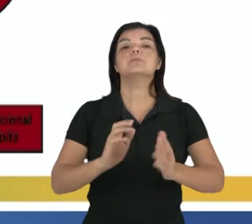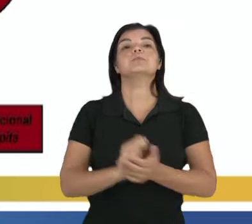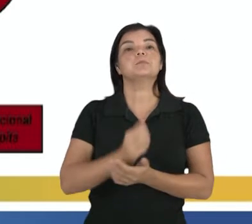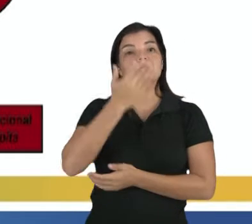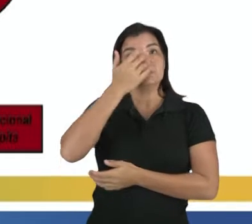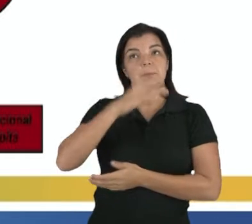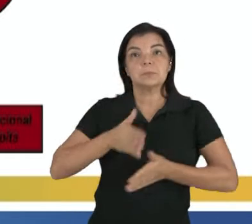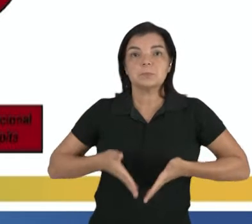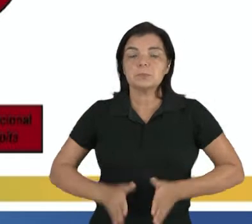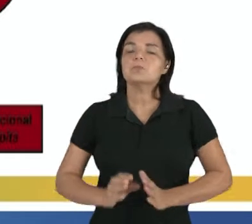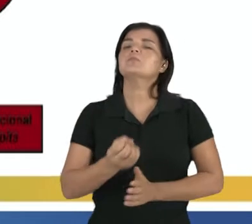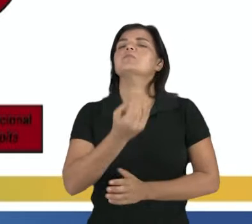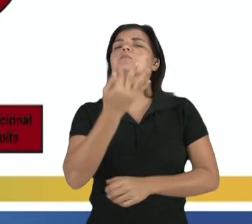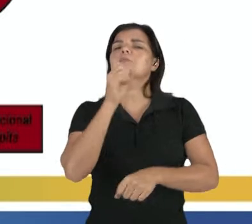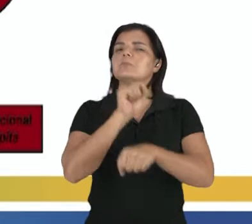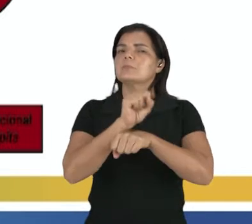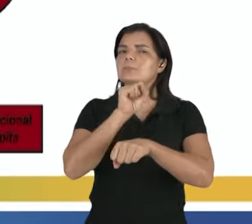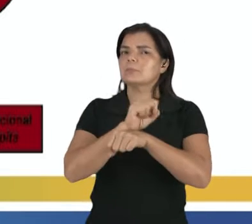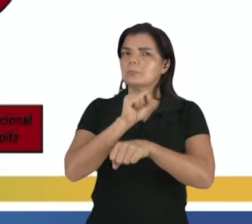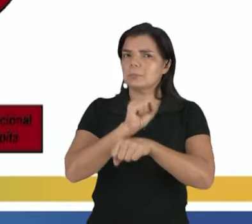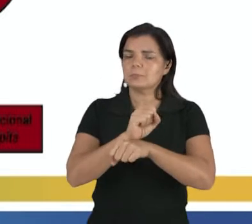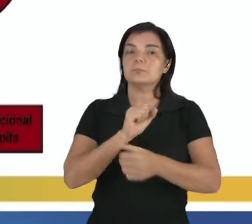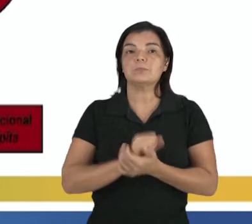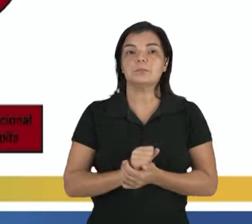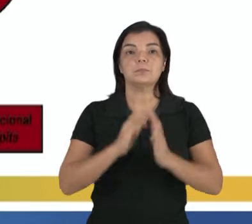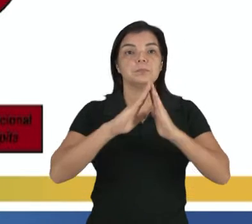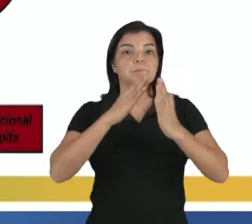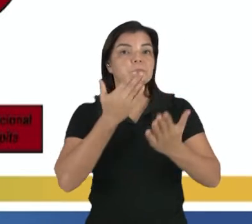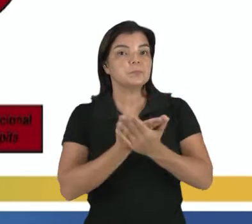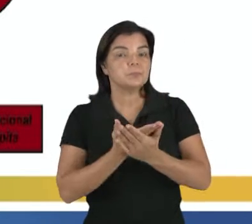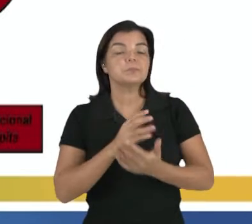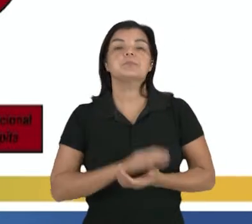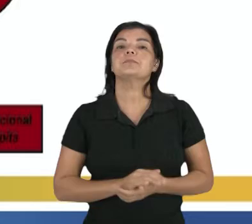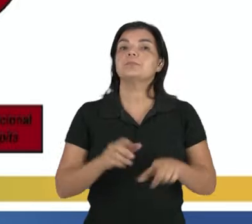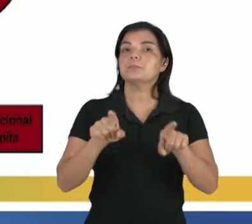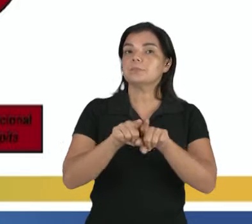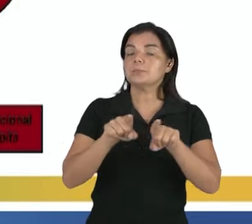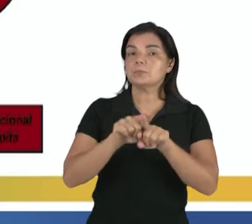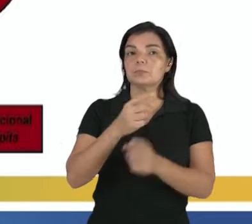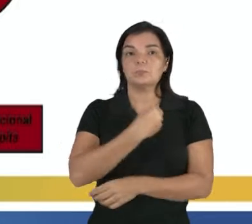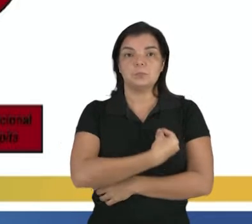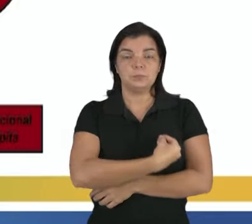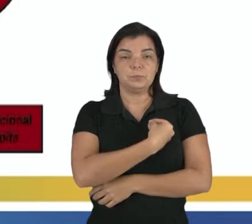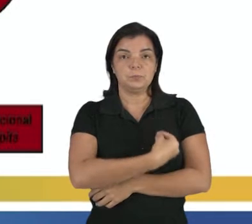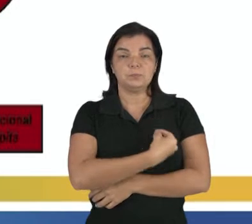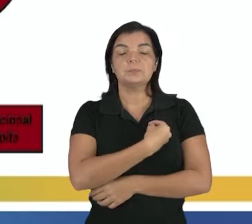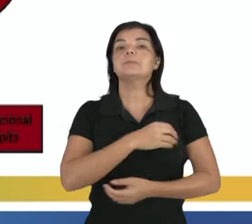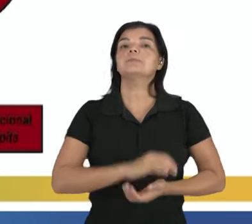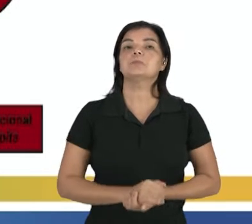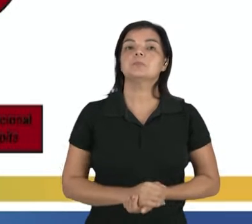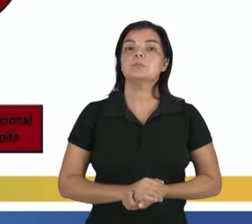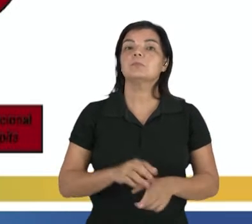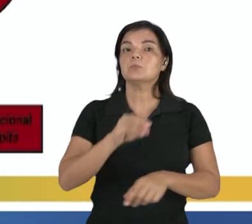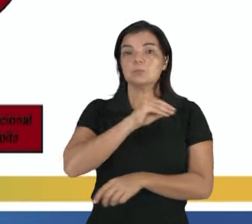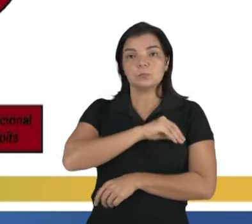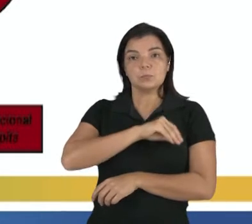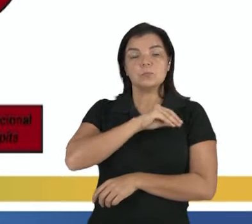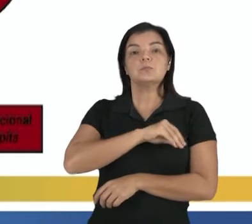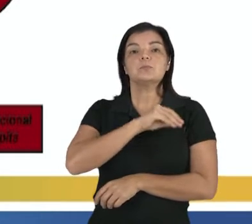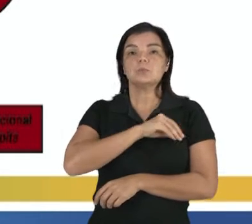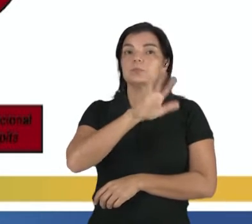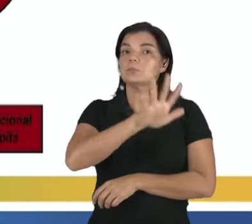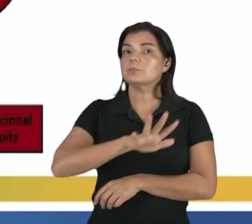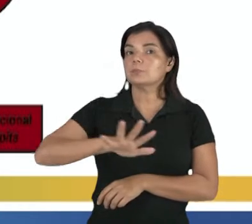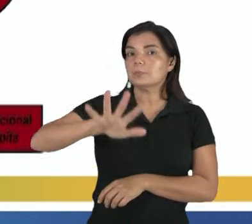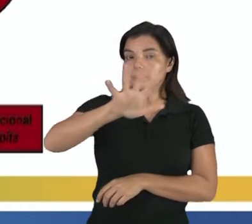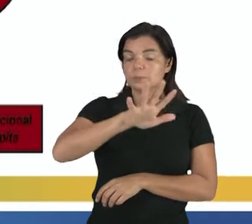uma criança nasce, quanto tempo espera que ela fique na escola? E tem os padrões de vida, que é pelo rendimento